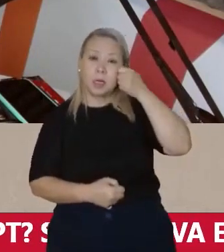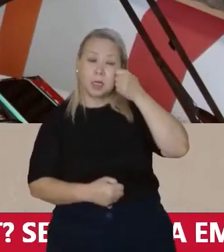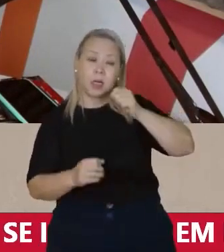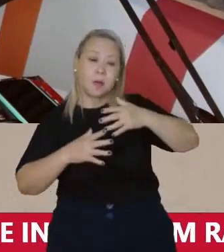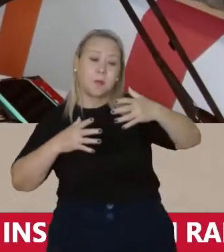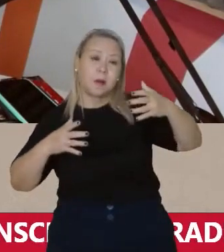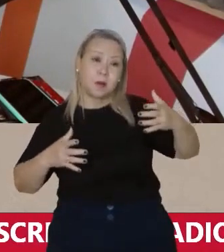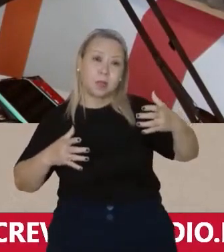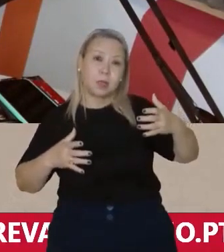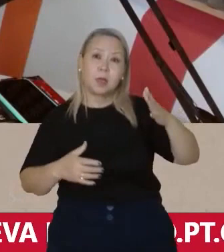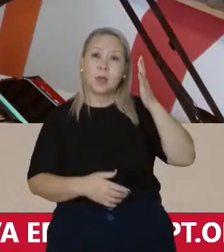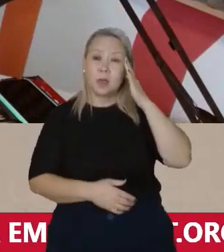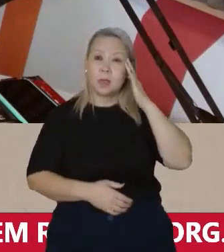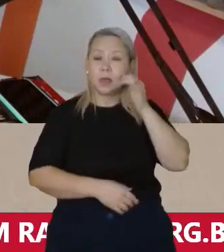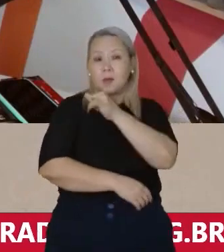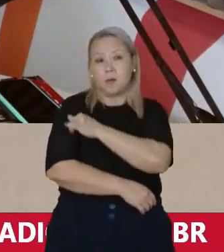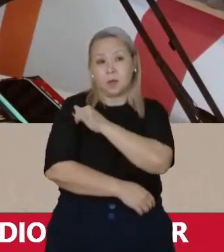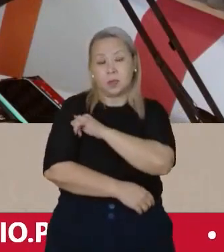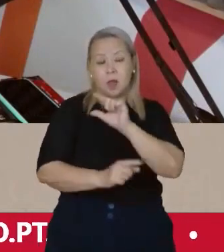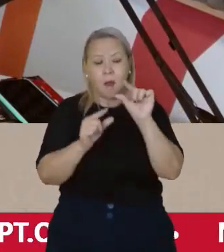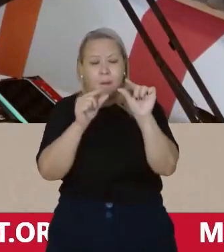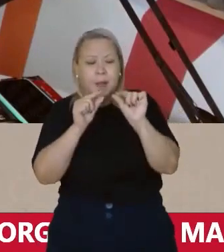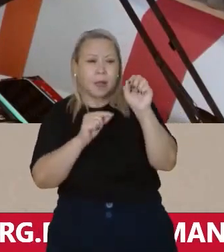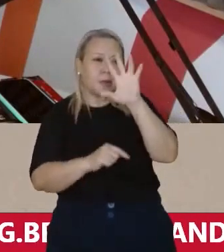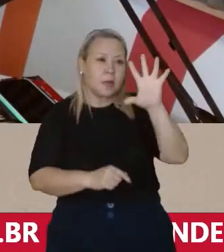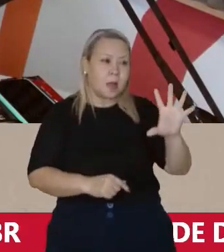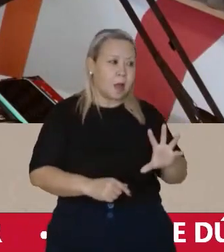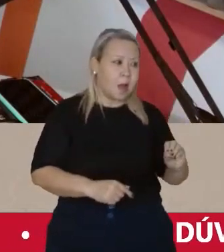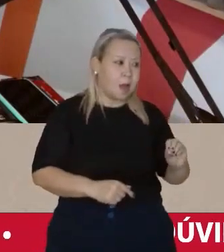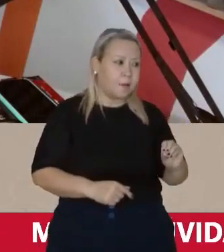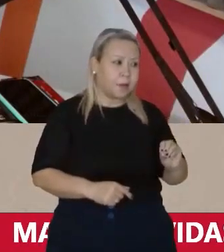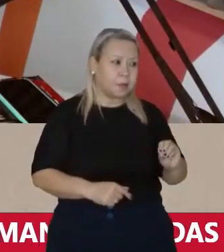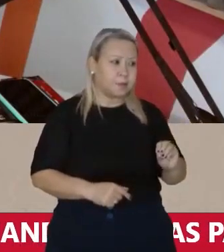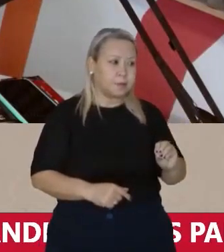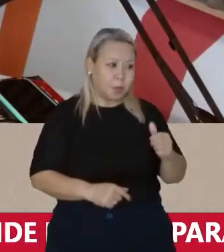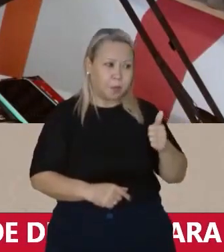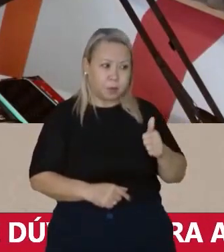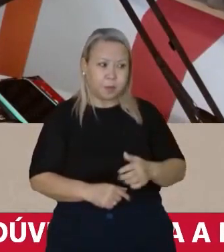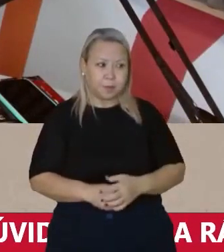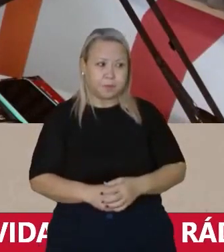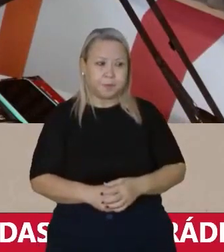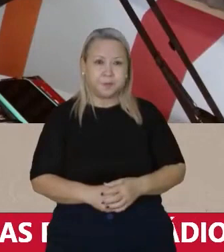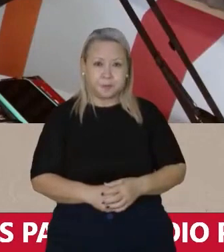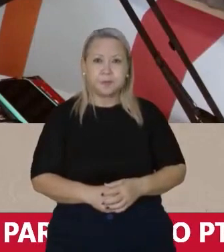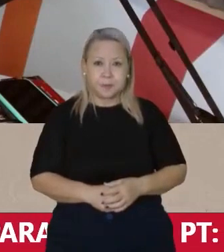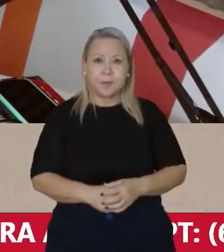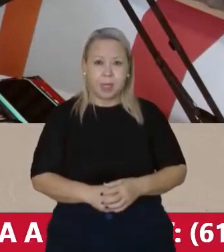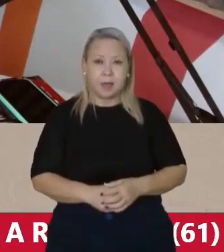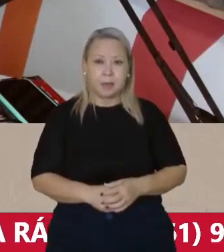maioria. Sabe que Baixada é uma pequena África. Então, essas pessoas, aqueles que trabalhavam,